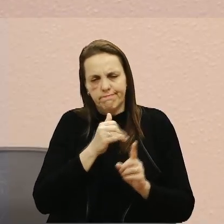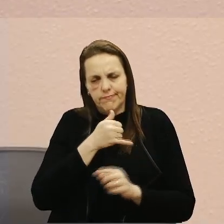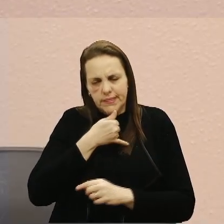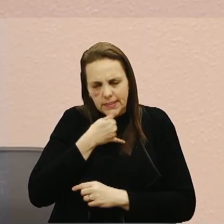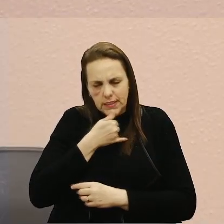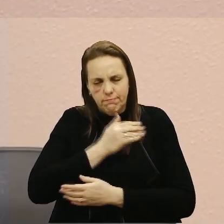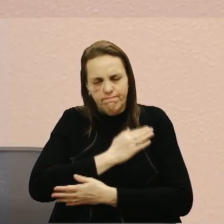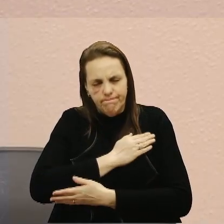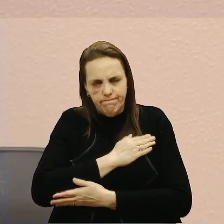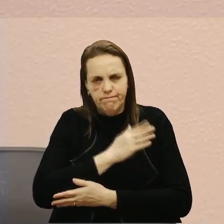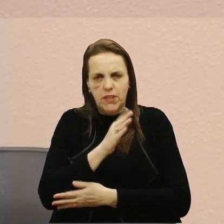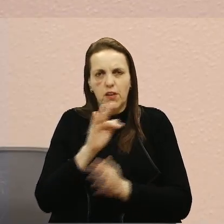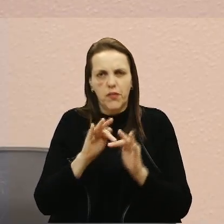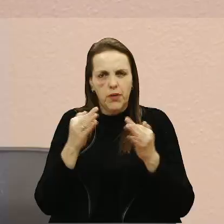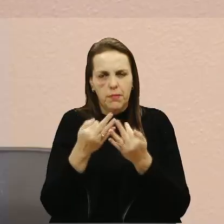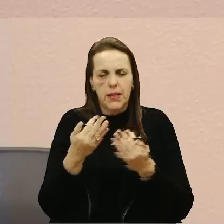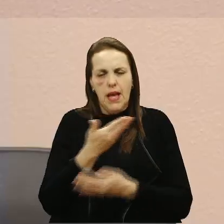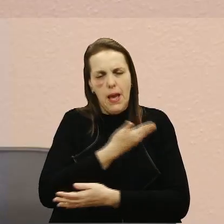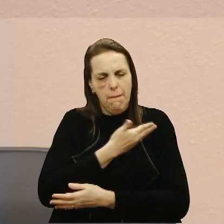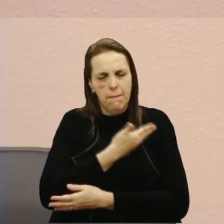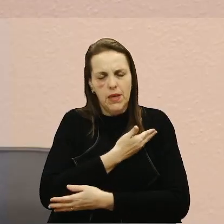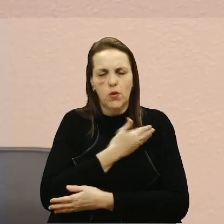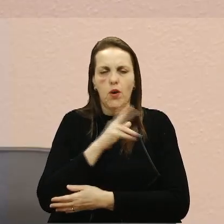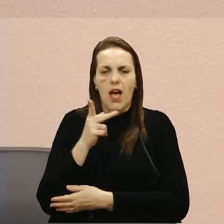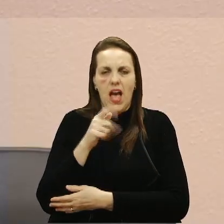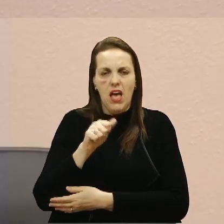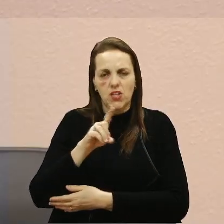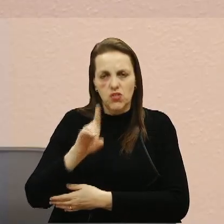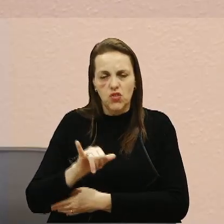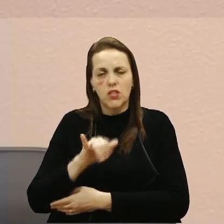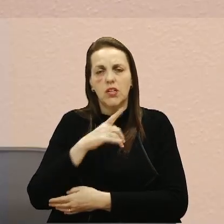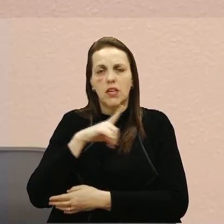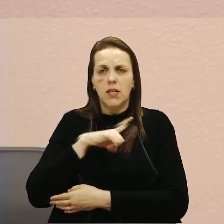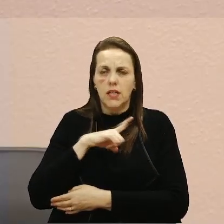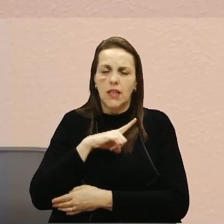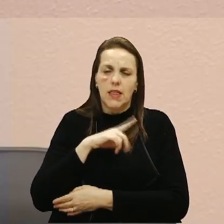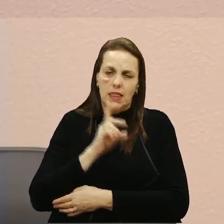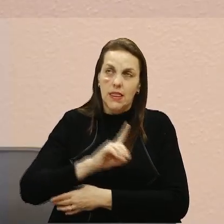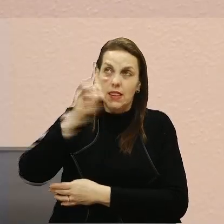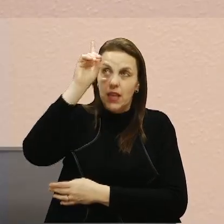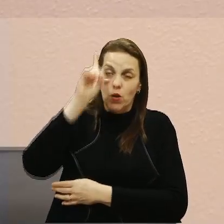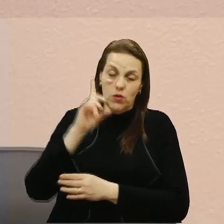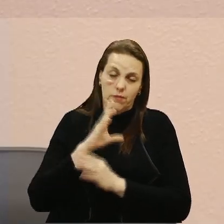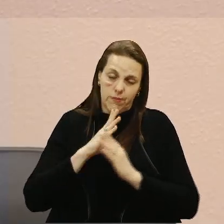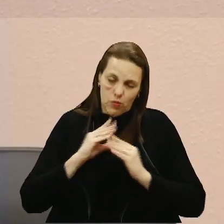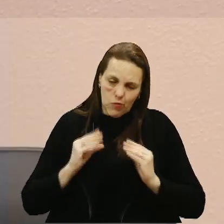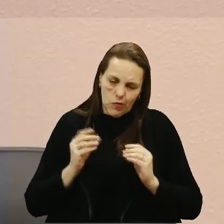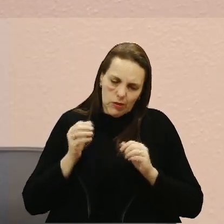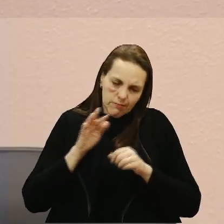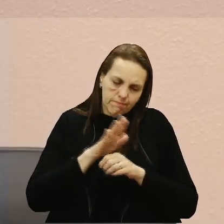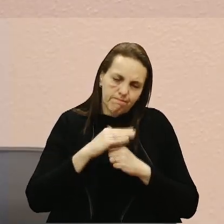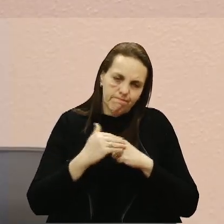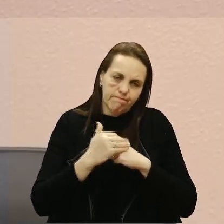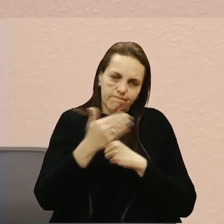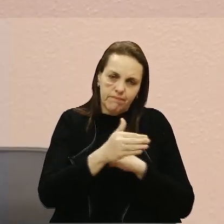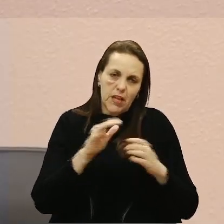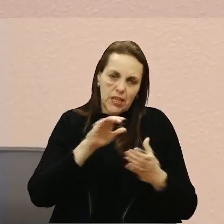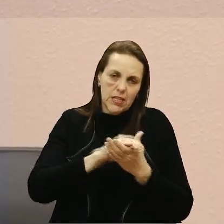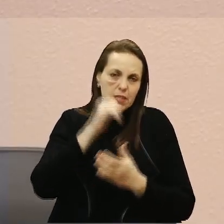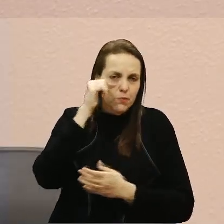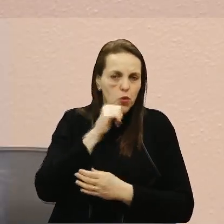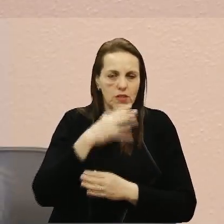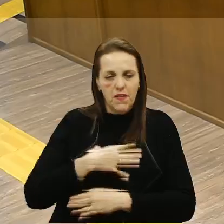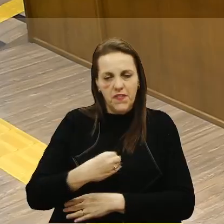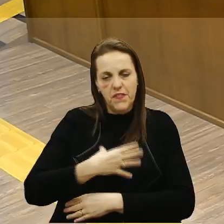familiares do nosso grande amigo Rade e que Deus conforte, em especial, a esposa e suas filhas. Seria isso,